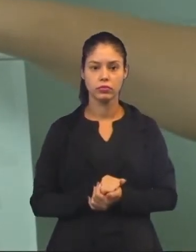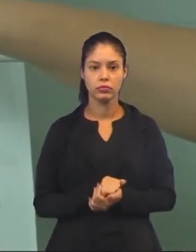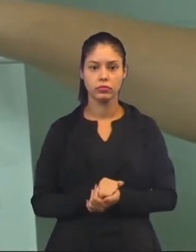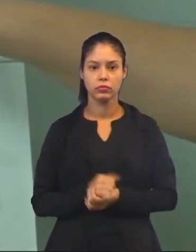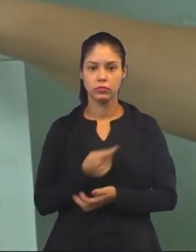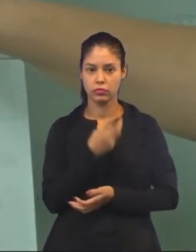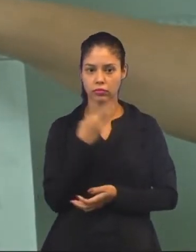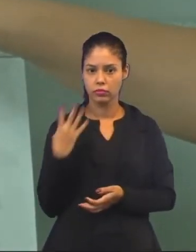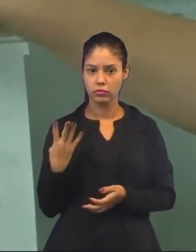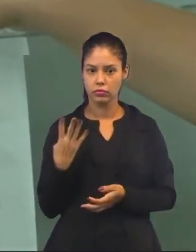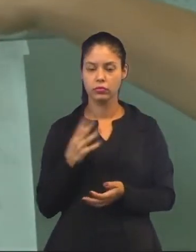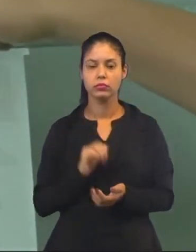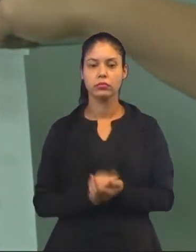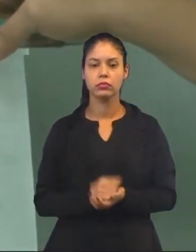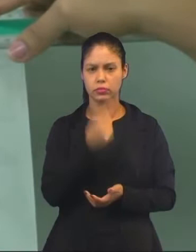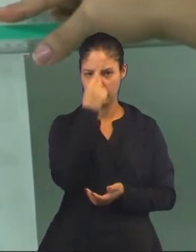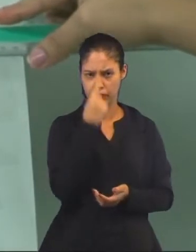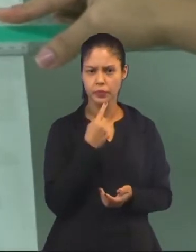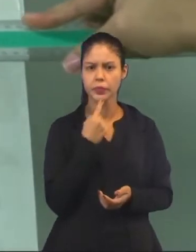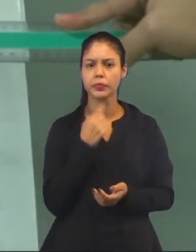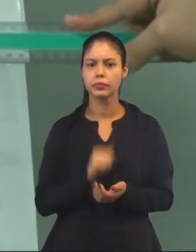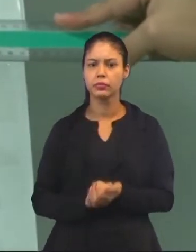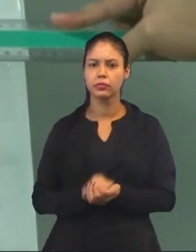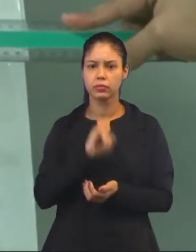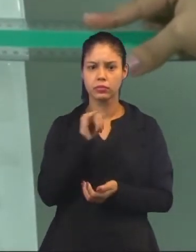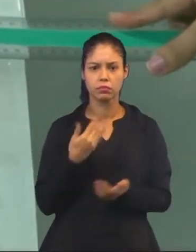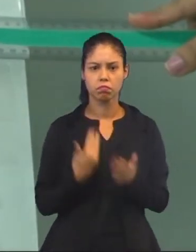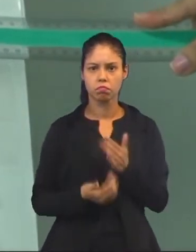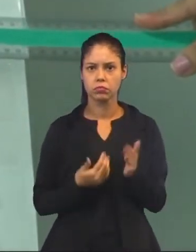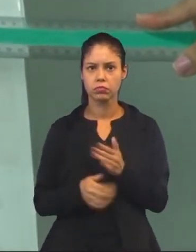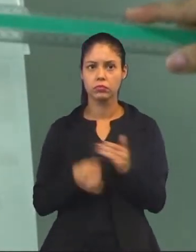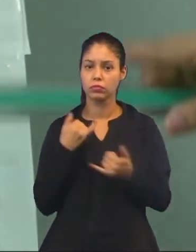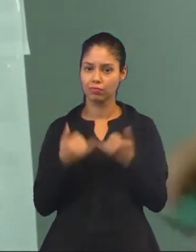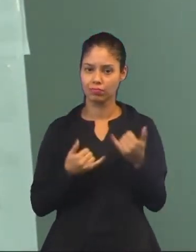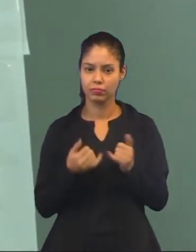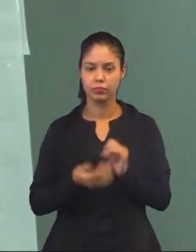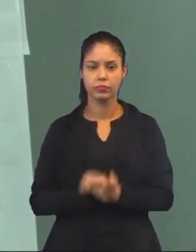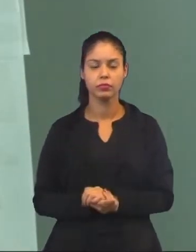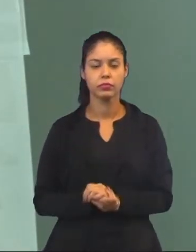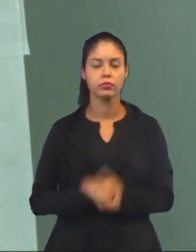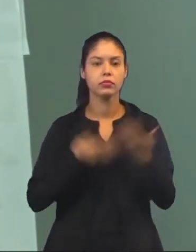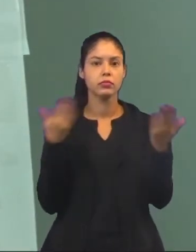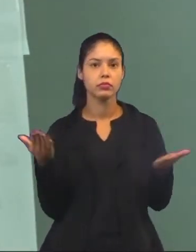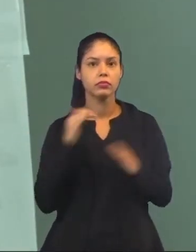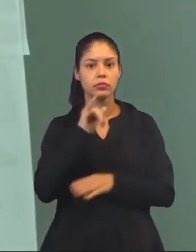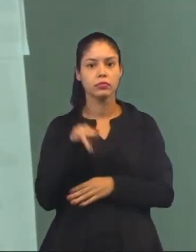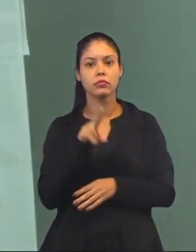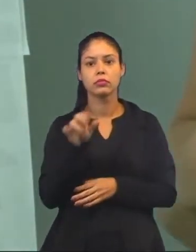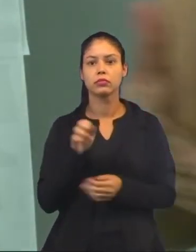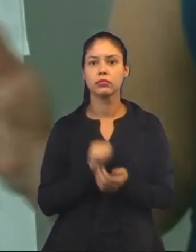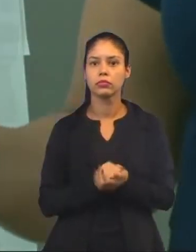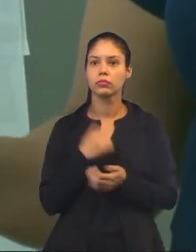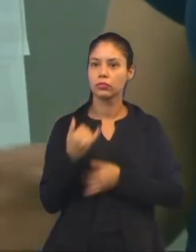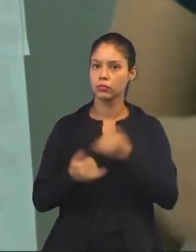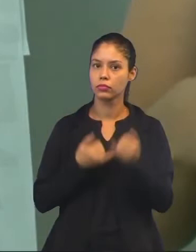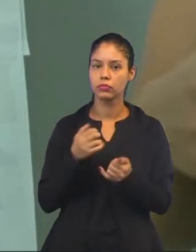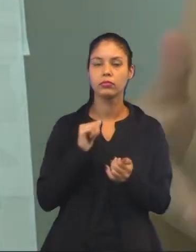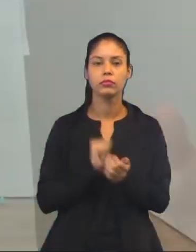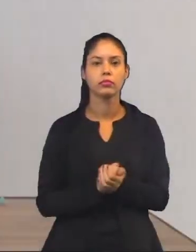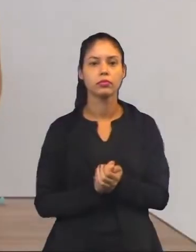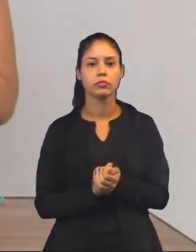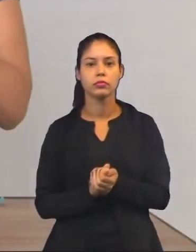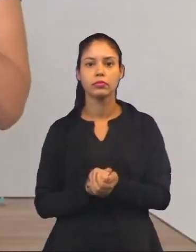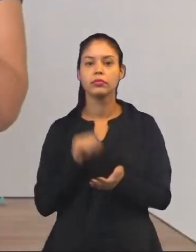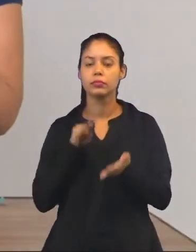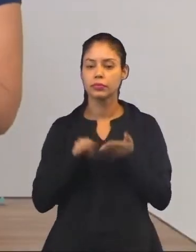com 12. Quantas figurinhas José perdeu no jogo? Então, José estava jogando um jogo de cartas, um jogo